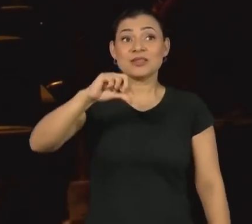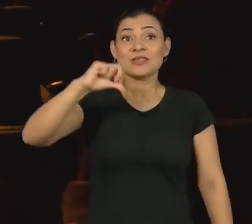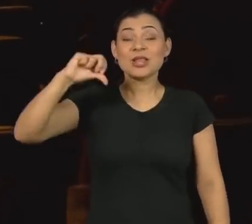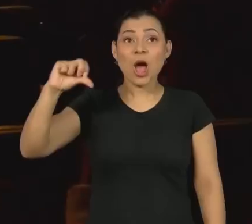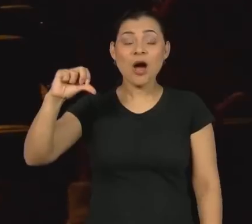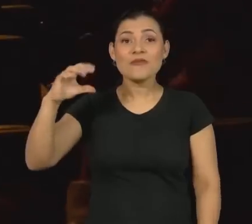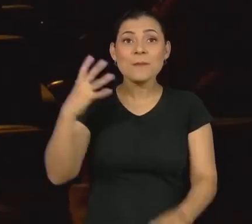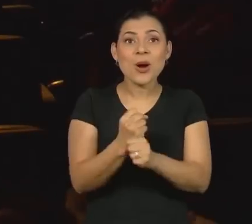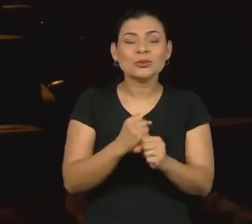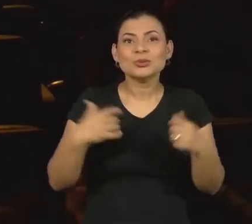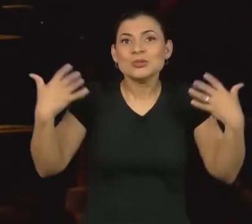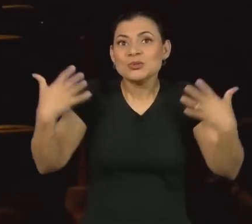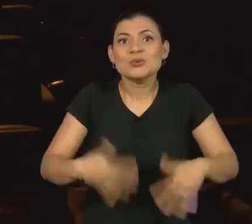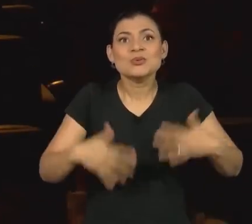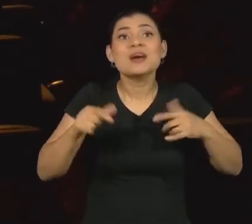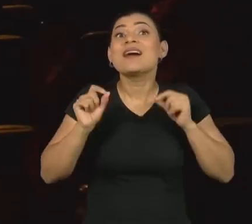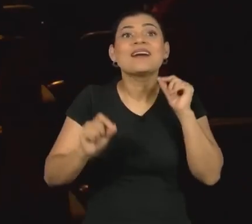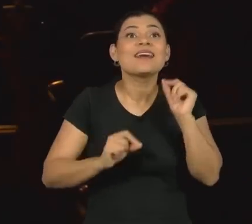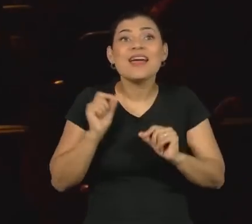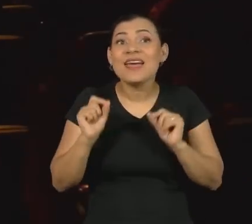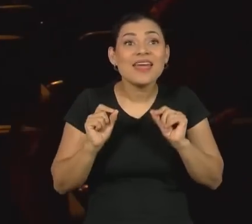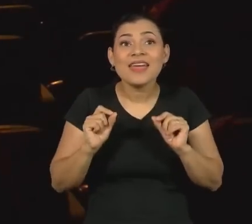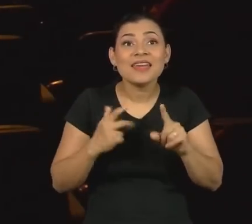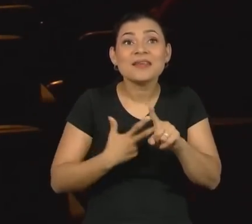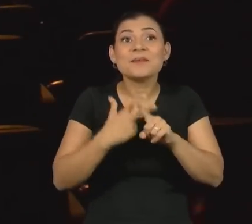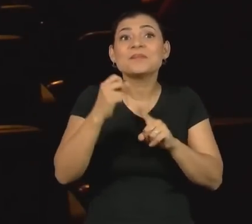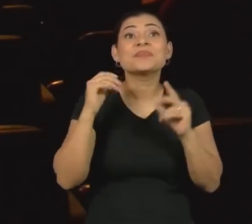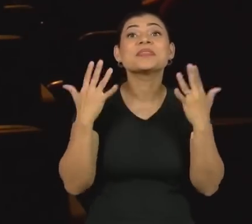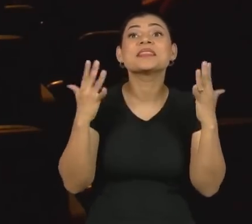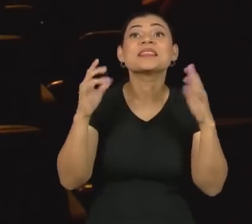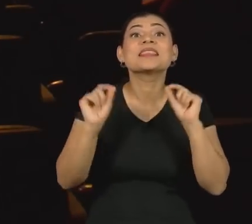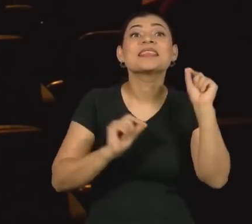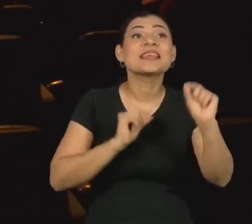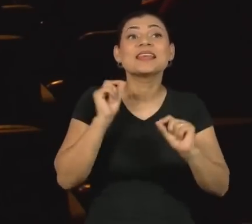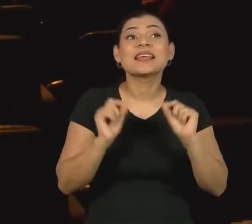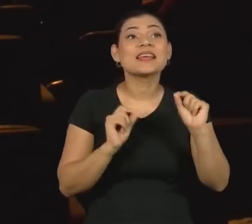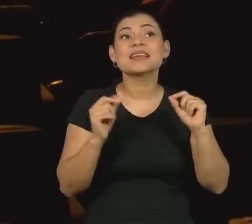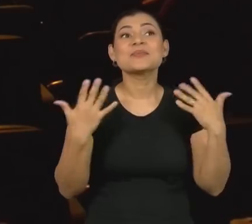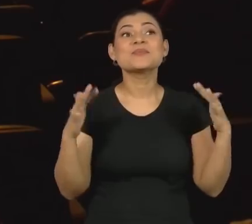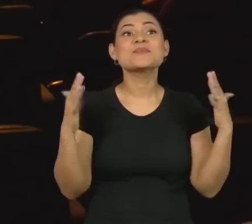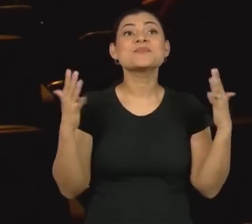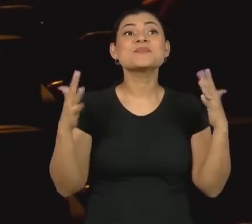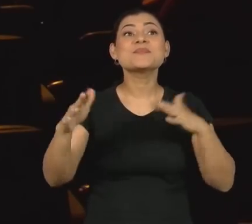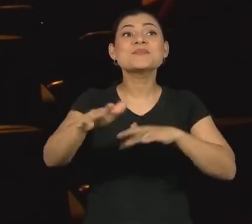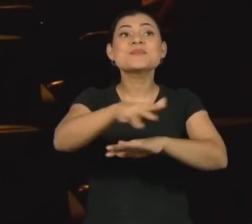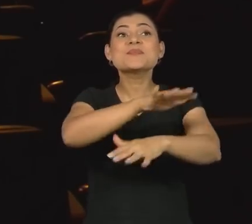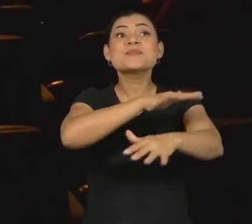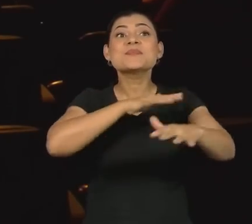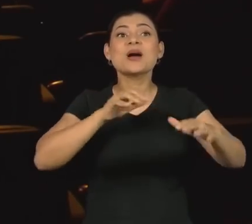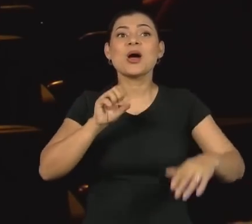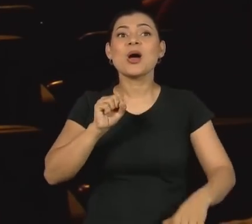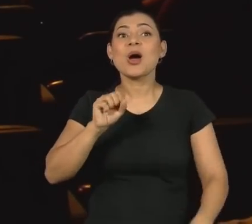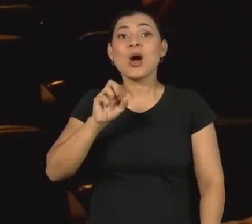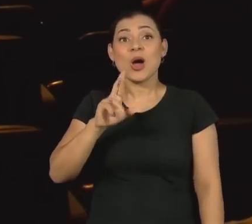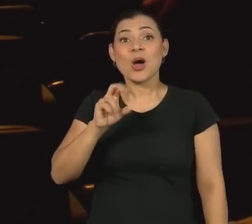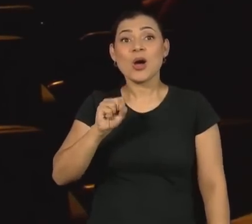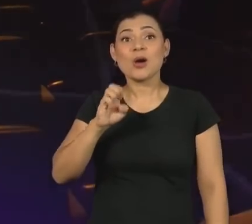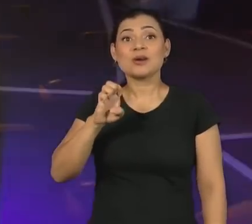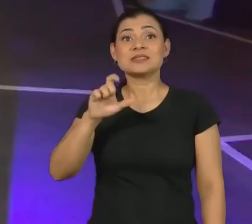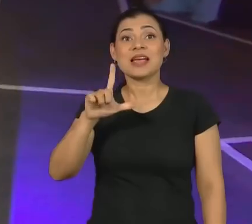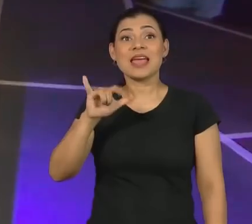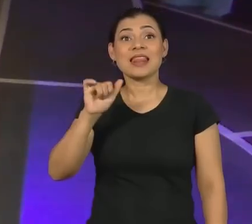299,5. A nossa poderosa é... The Oscar goes to Dona Rosalina